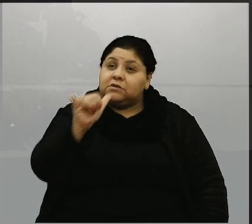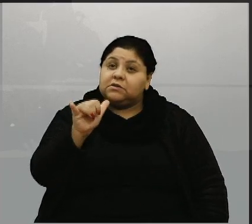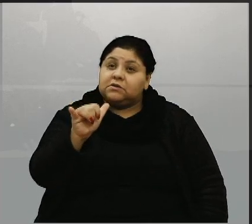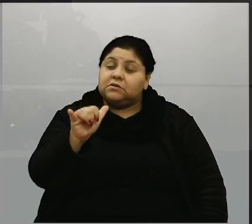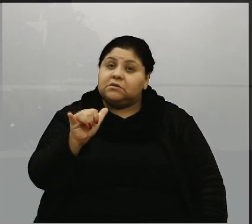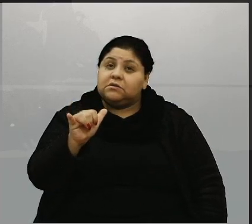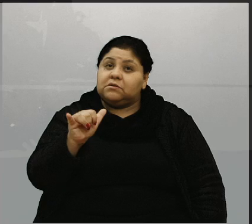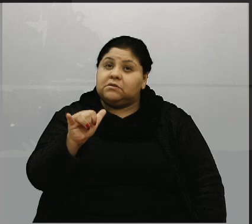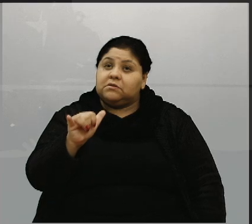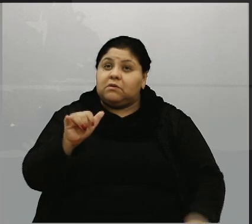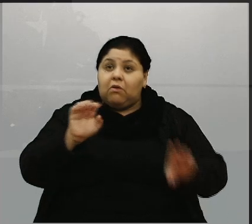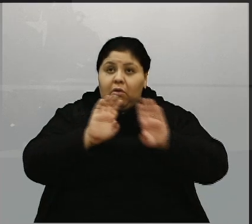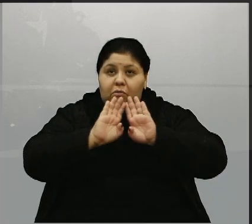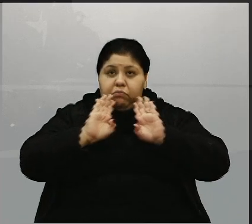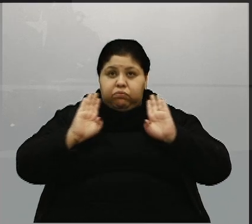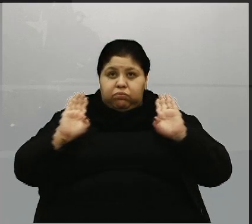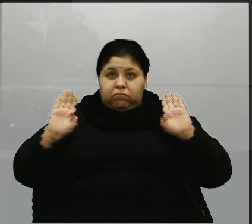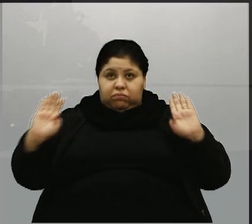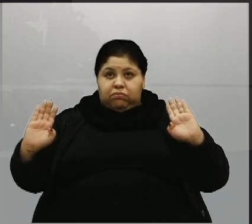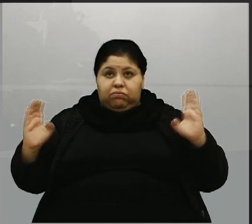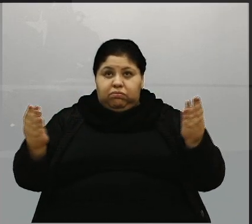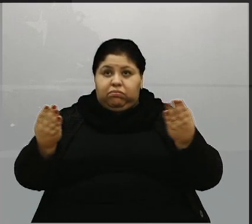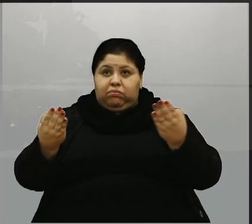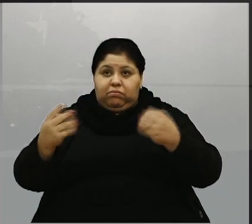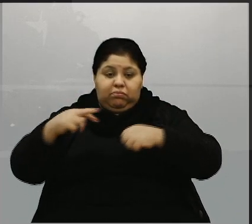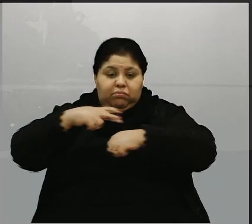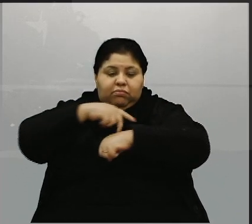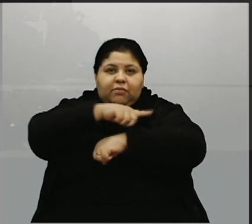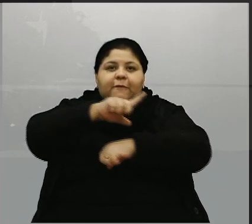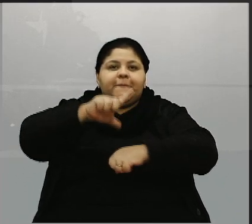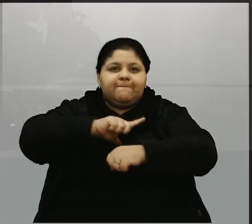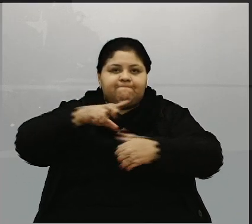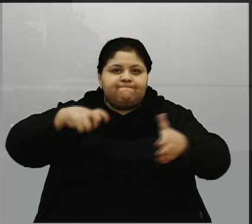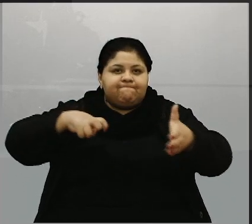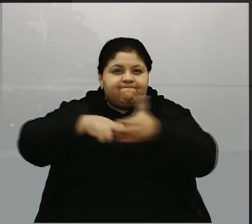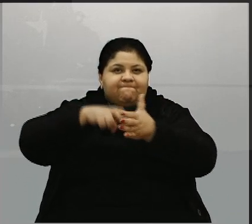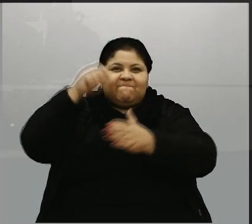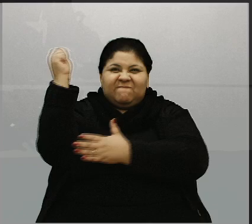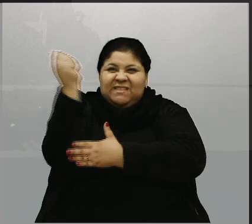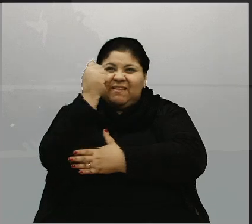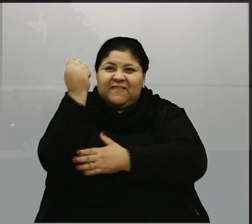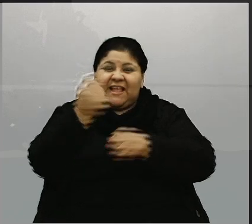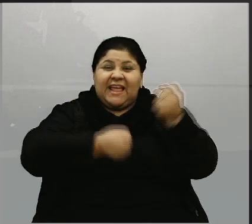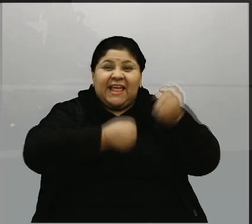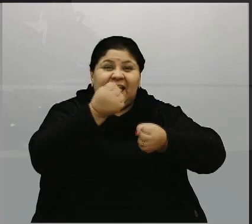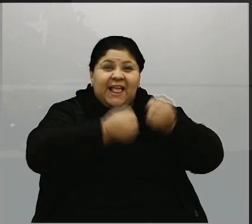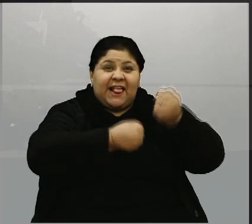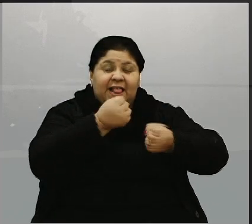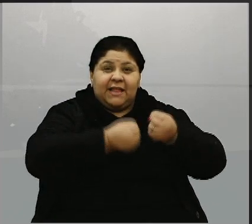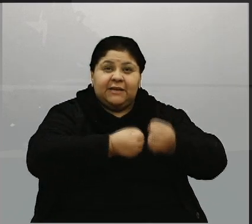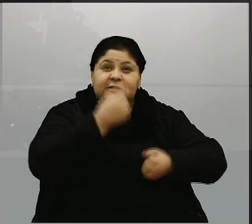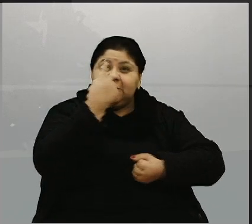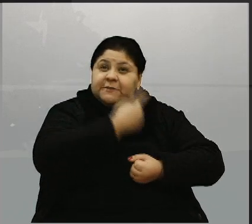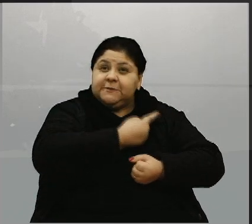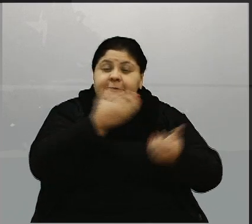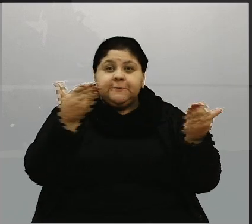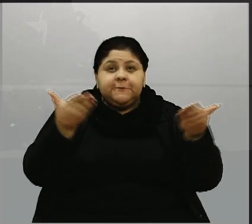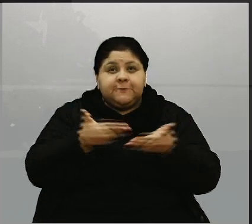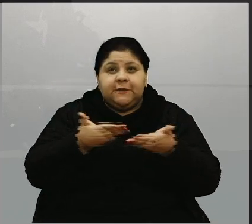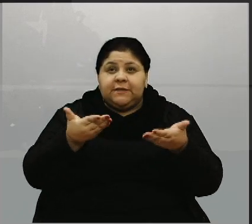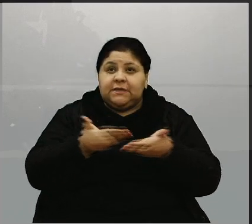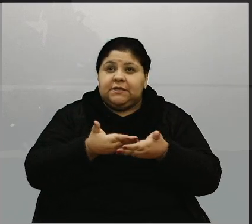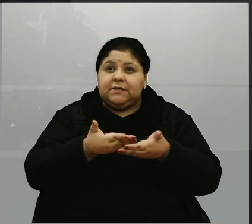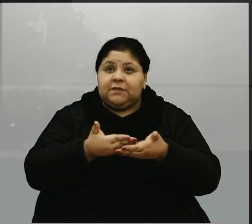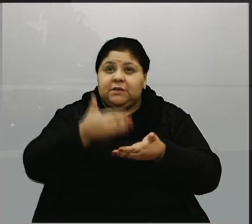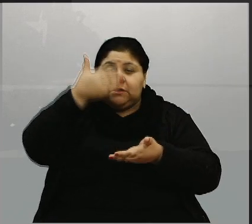colocar um guarda-reio para que não se atravesse. E foi aí onde teve aquele acidente grave de carros. E essa é a situação hoje do pórtico,